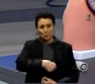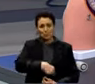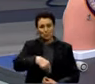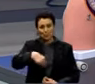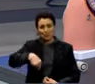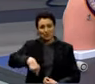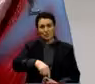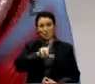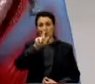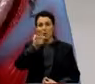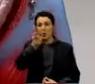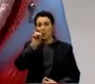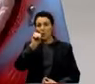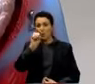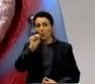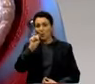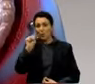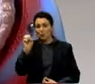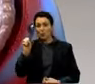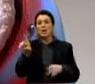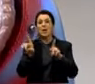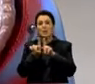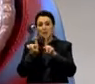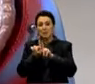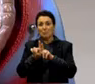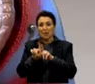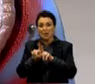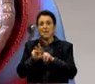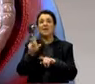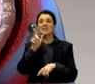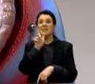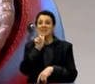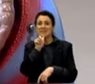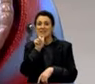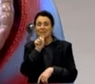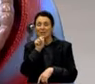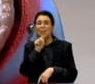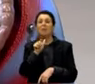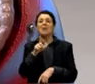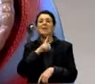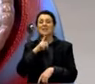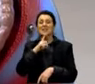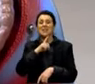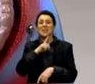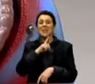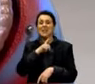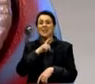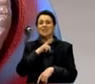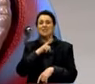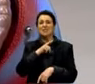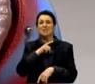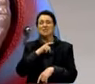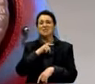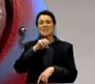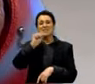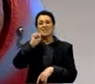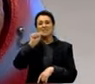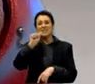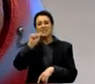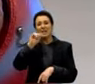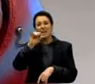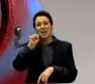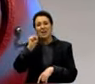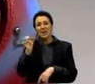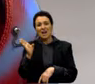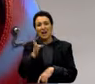ocorre a absorção de água e também a absorção de sais minerais para o